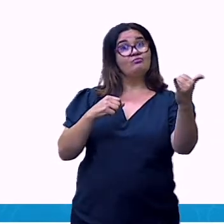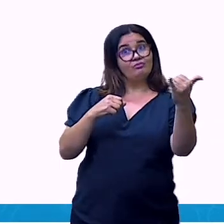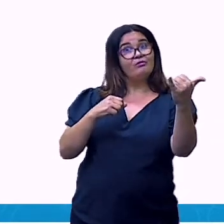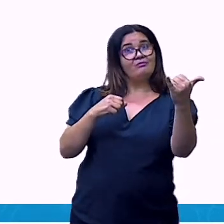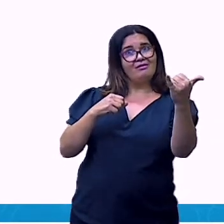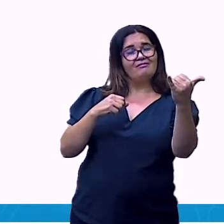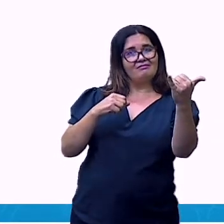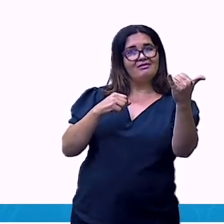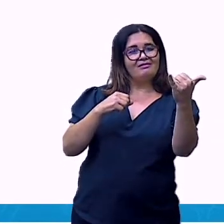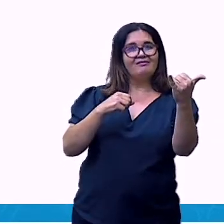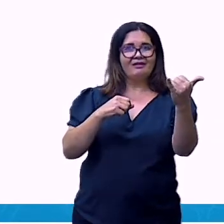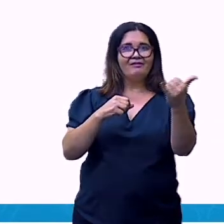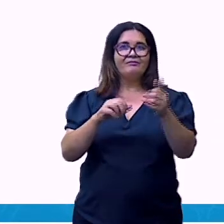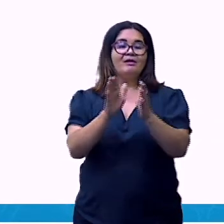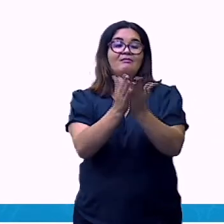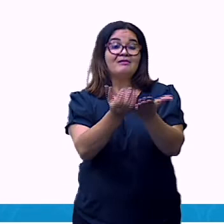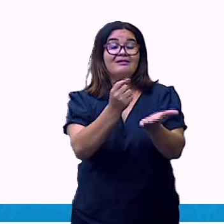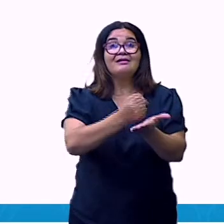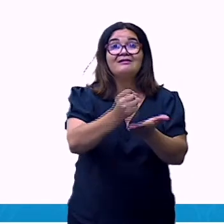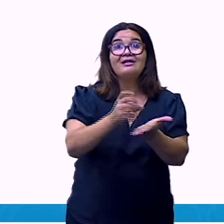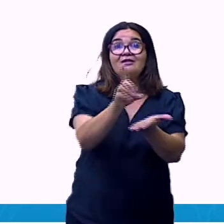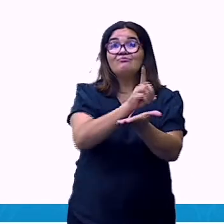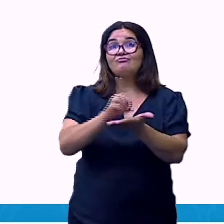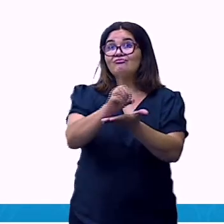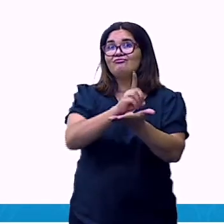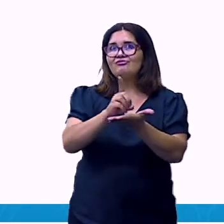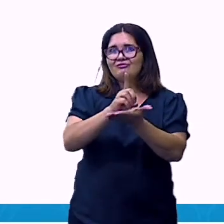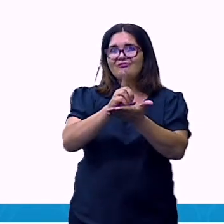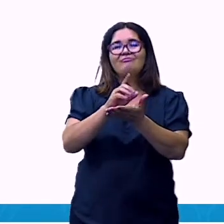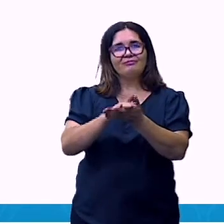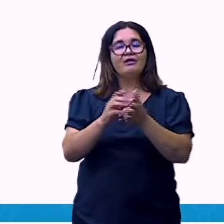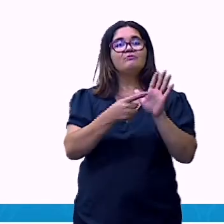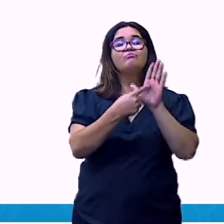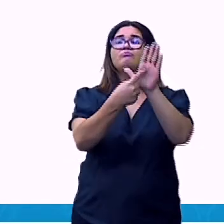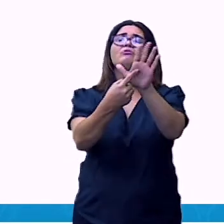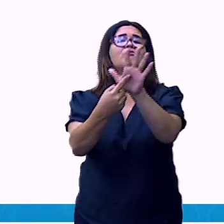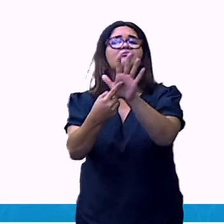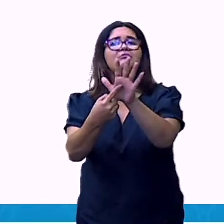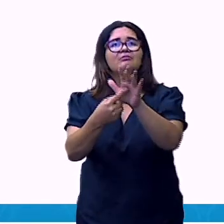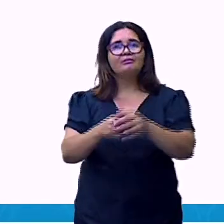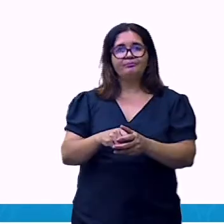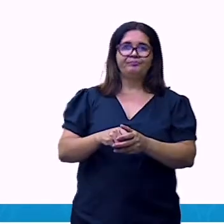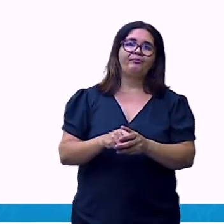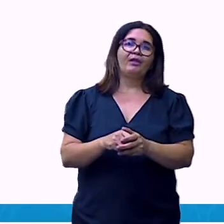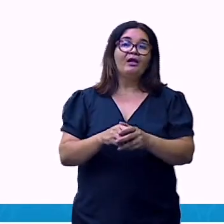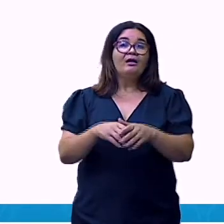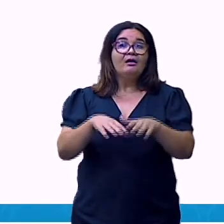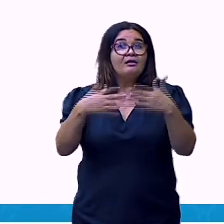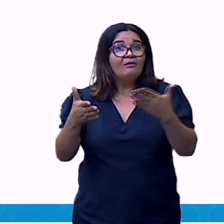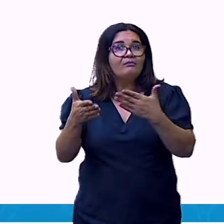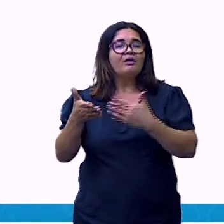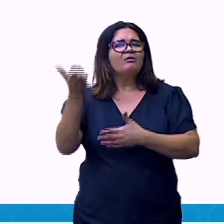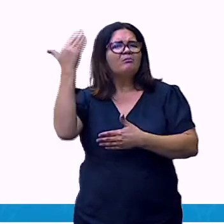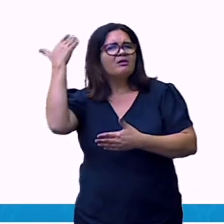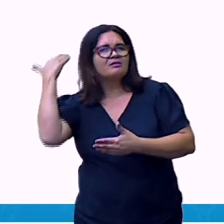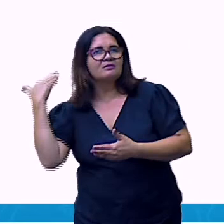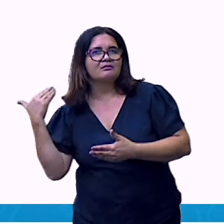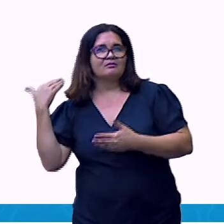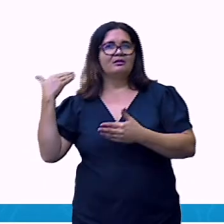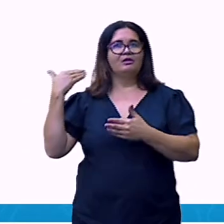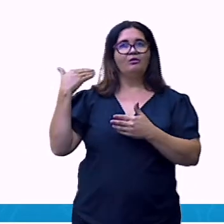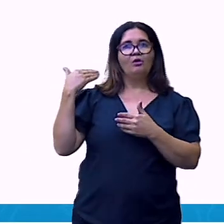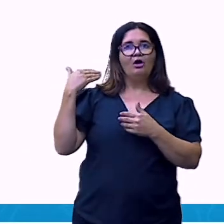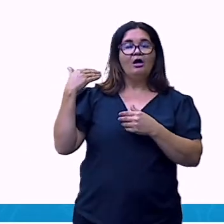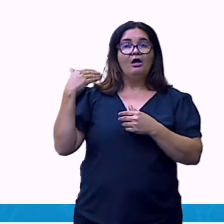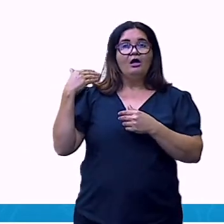Mas na nossa aula de hoje, ainda não esclarecemos por que antigamente a gente começava a trabalhar tão cedo, não é mesmo? A